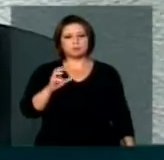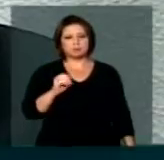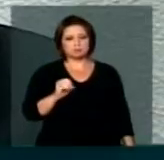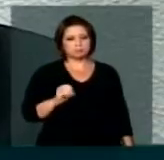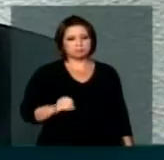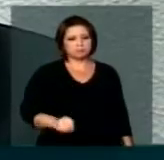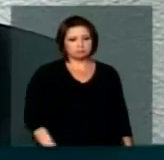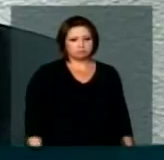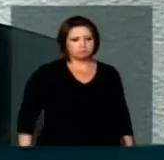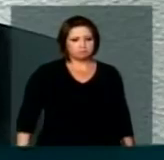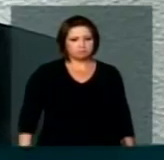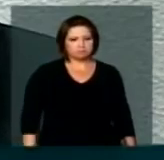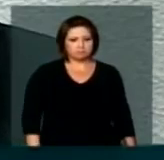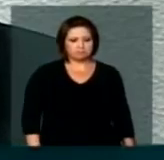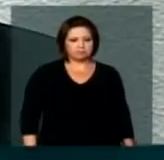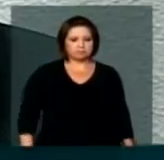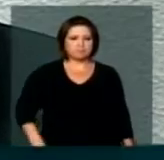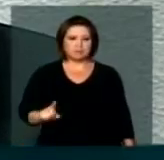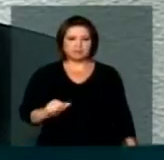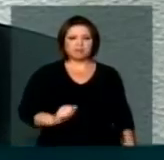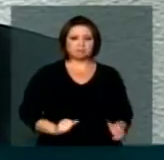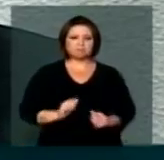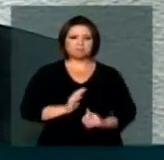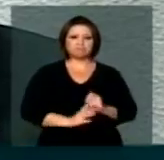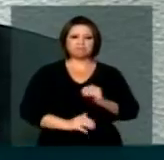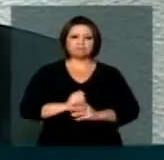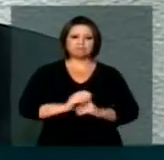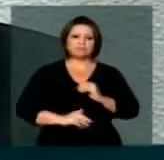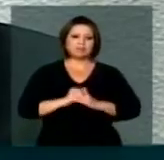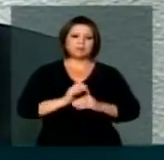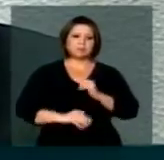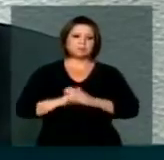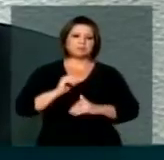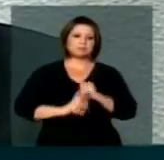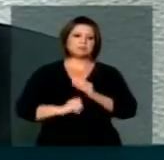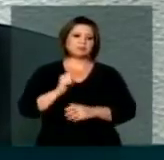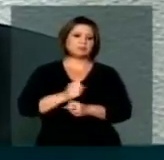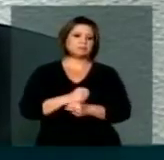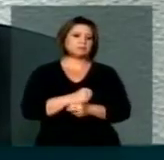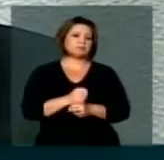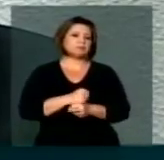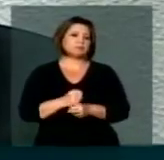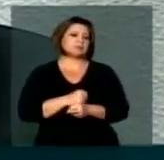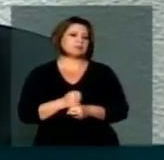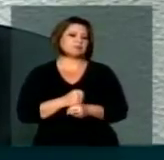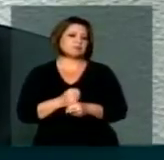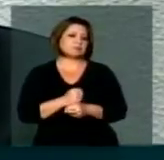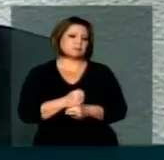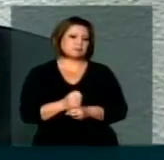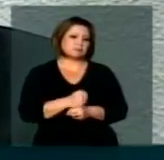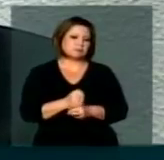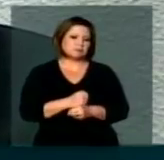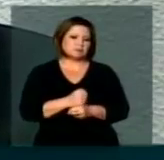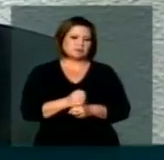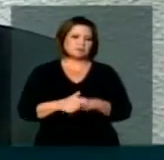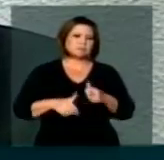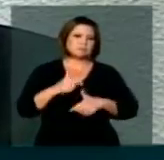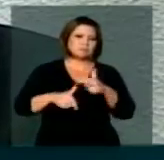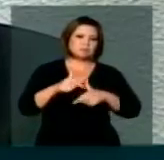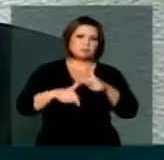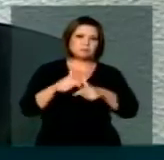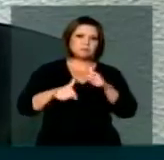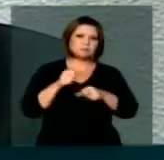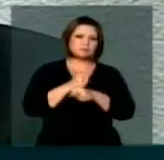O Paulo Roberto é um profissional de muitos anos da casa. Ele trabalhou muito tempo na área de exploração e